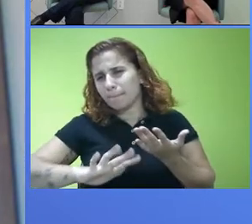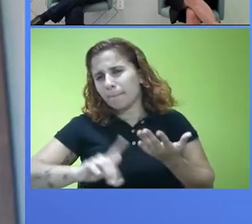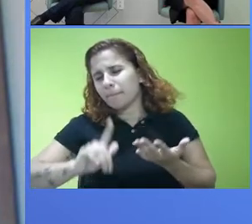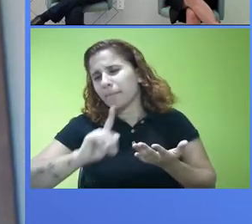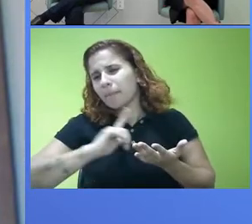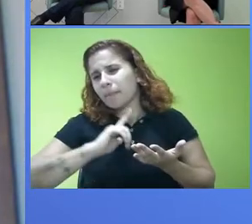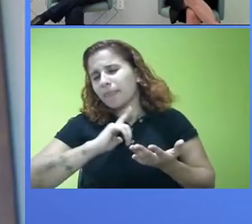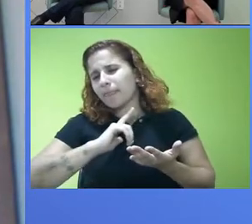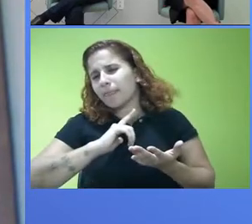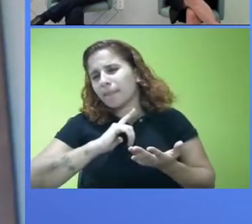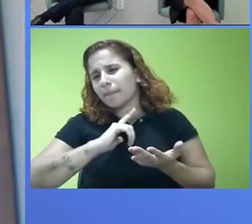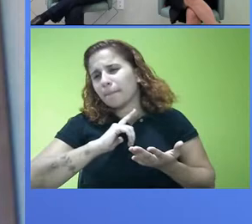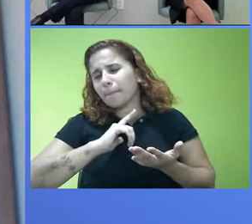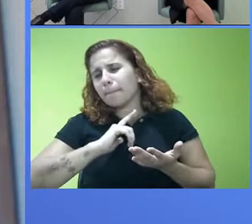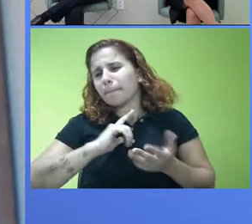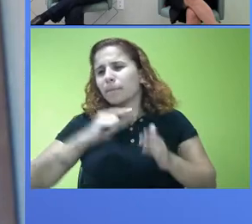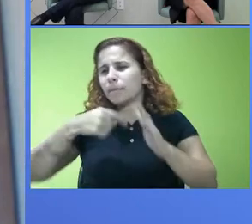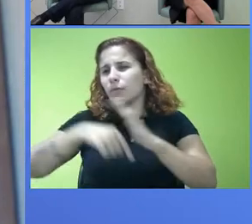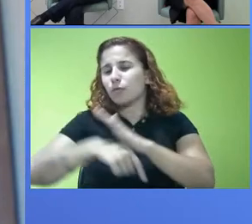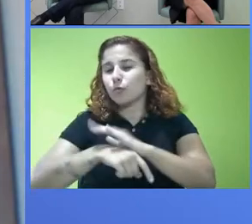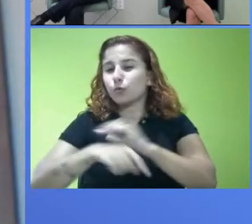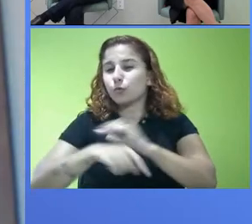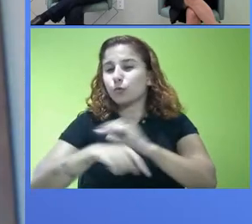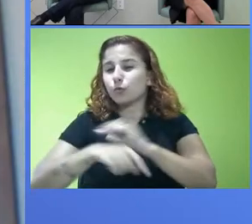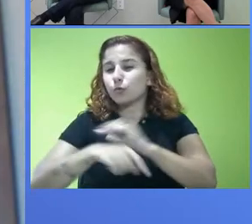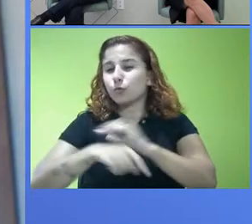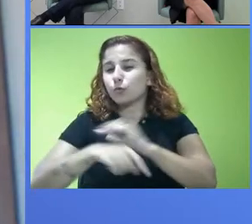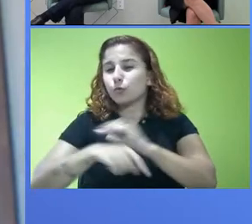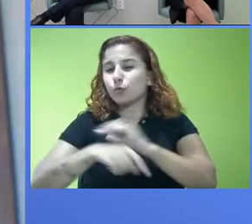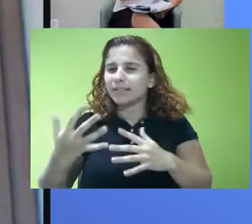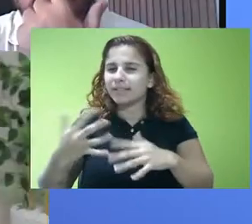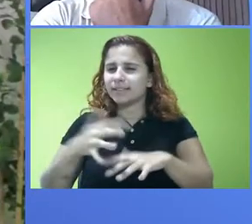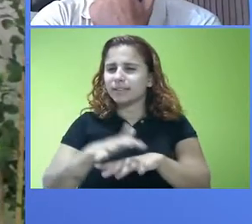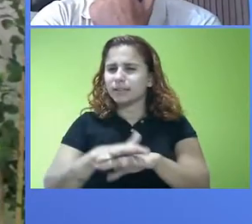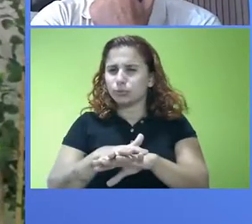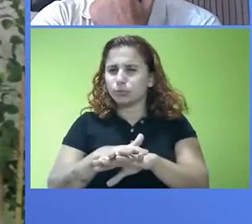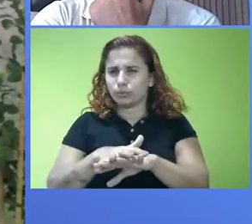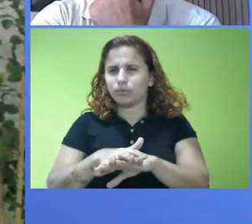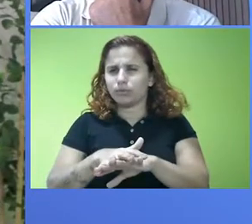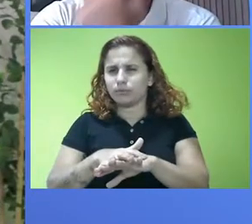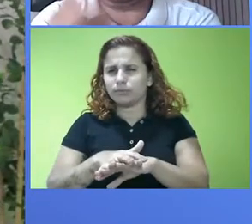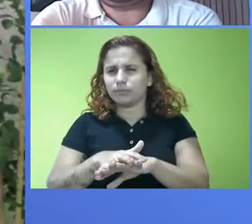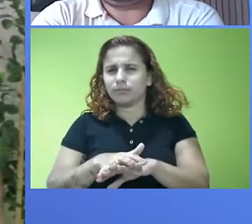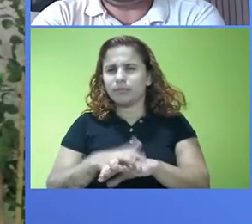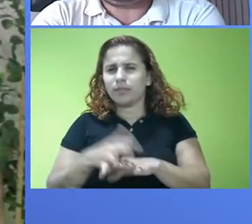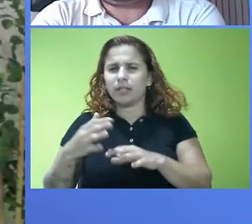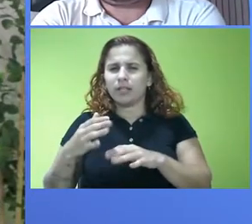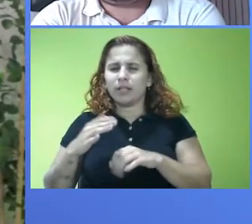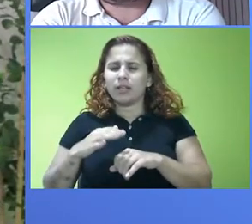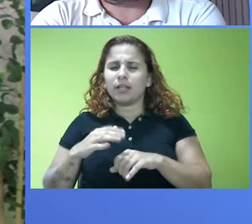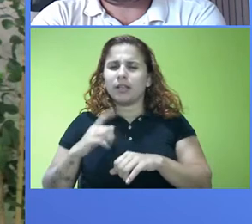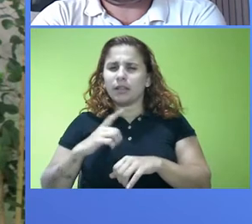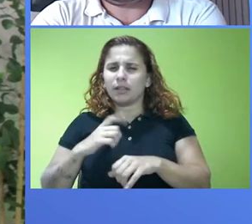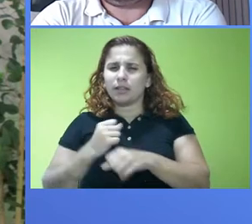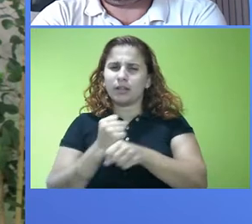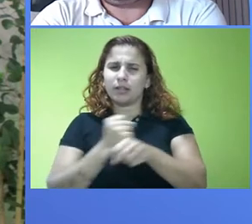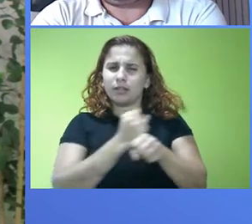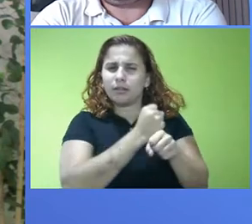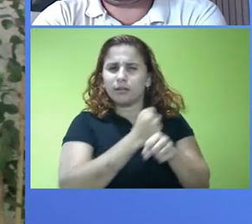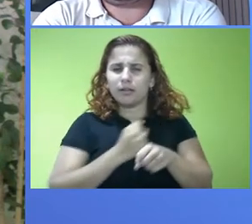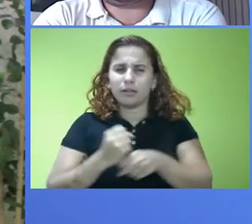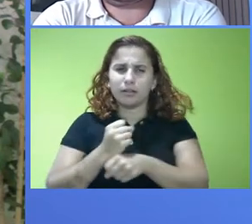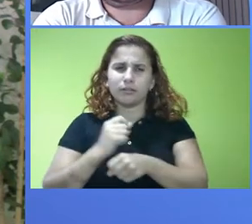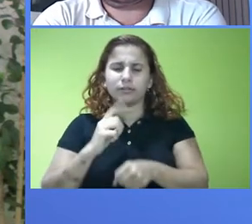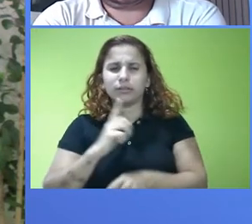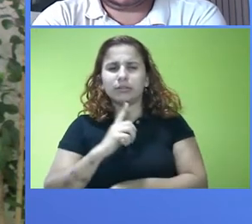Mais Inclusão, né? Um fundo em que a gente, a cada ano, já temos dois anos, a gente